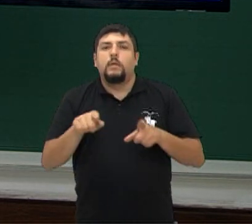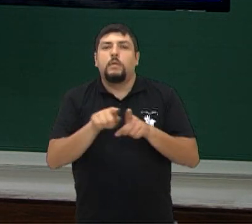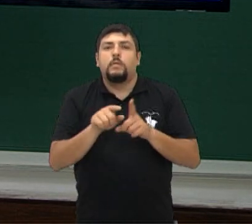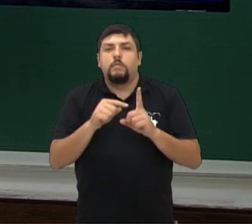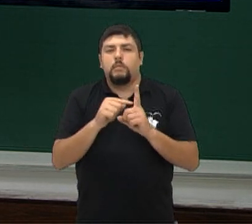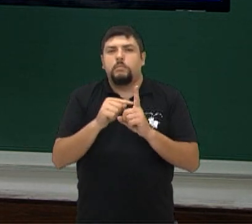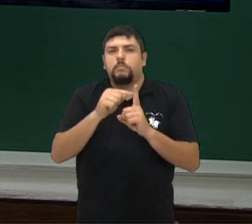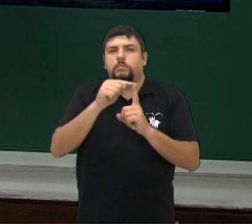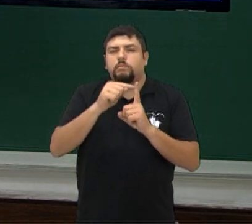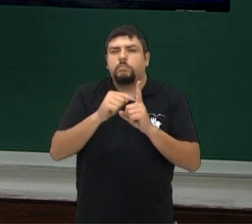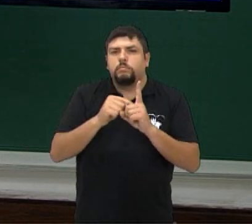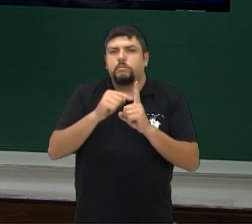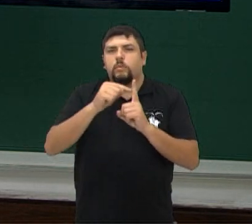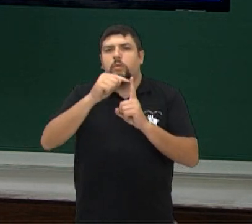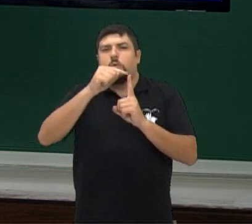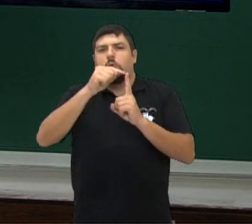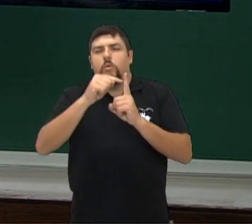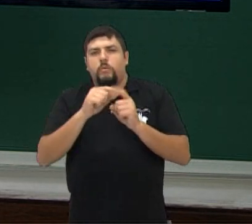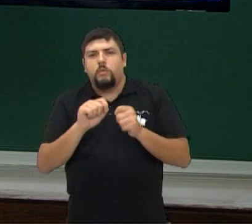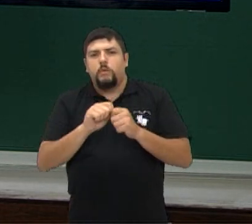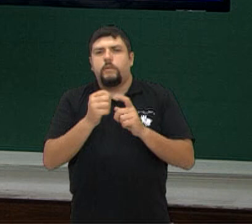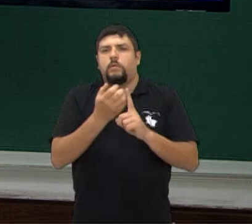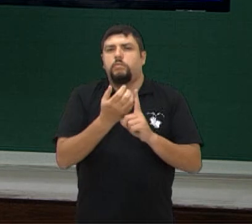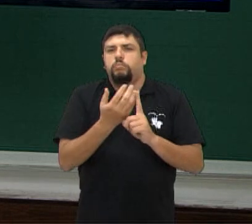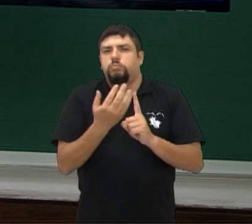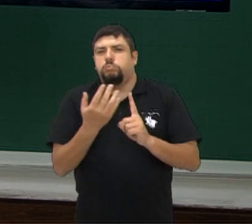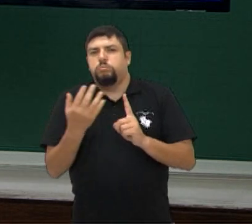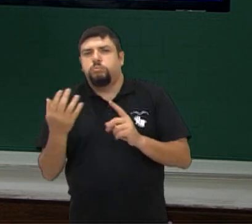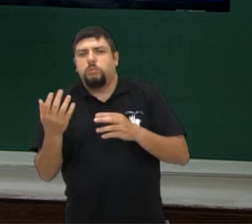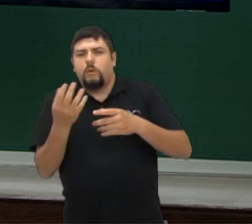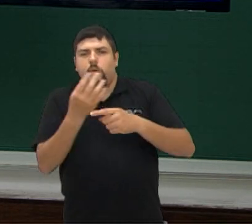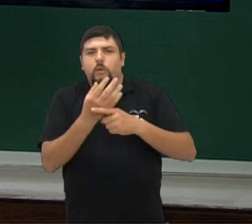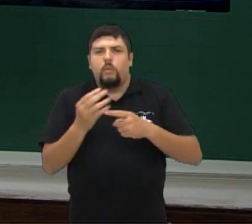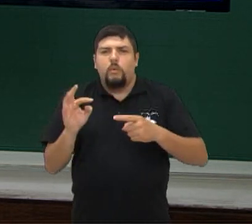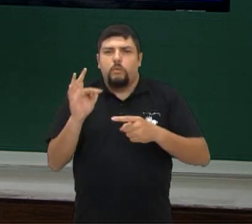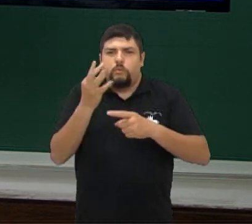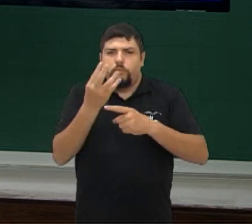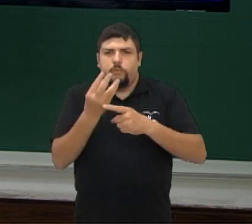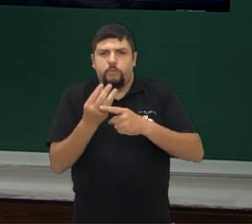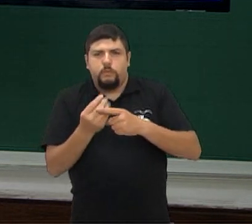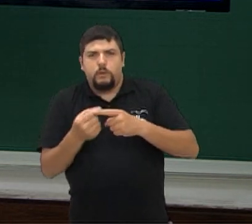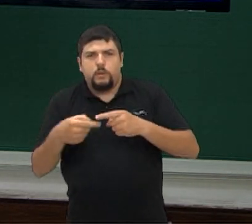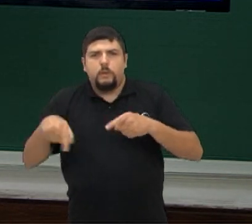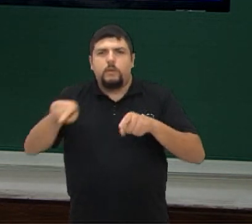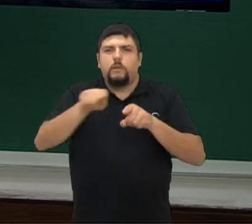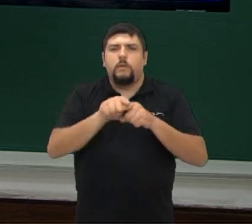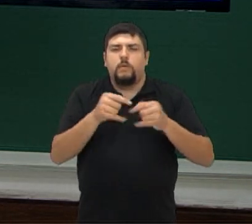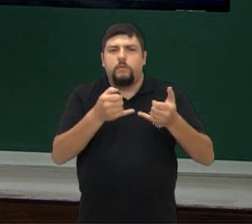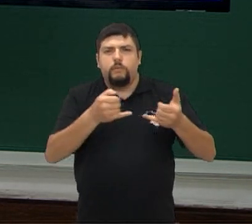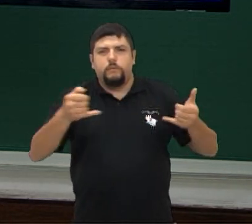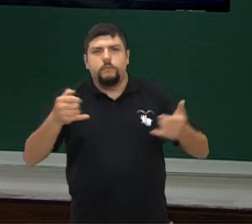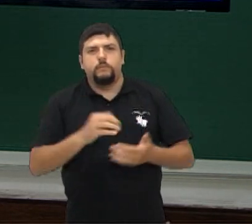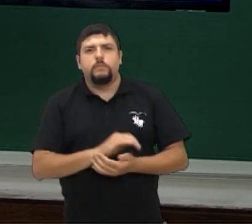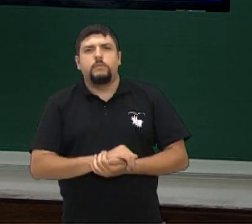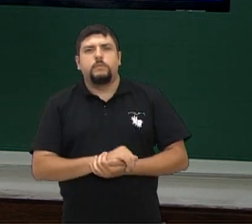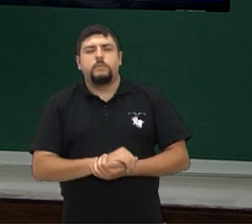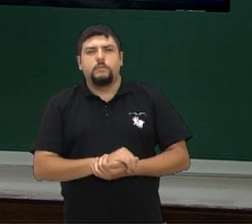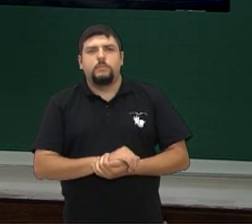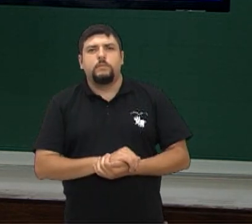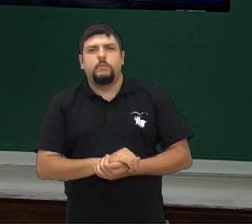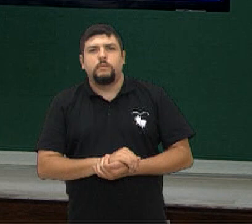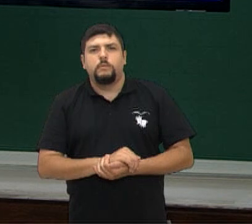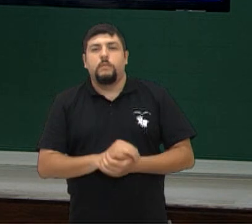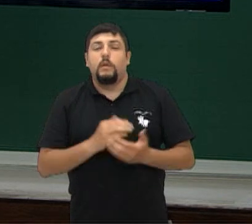é que faz a sublimação e a deposição do tungstênio de volta no fio. E aí vocês podem